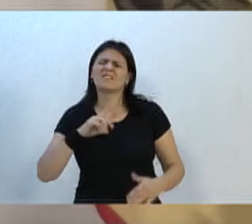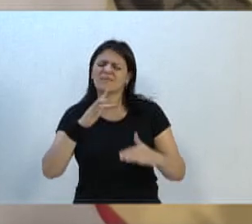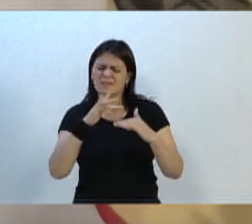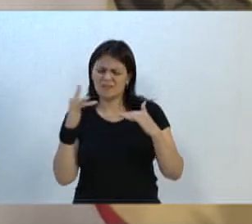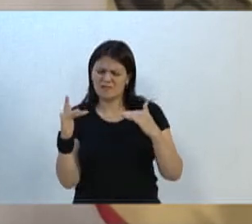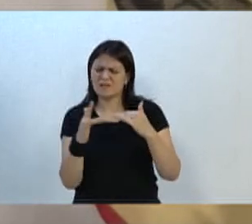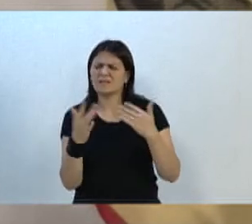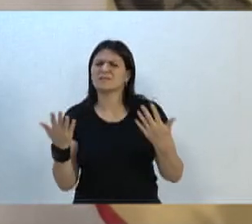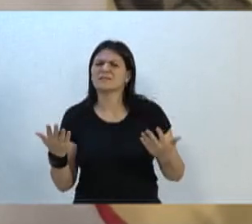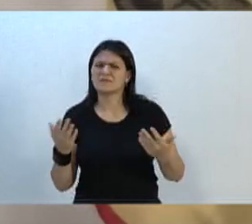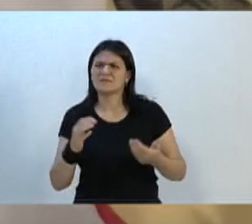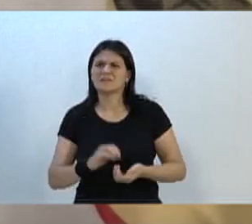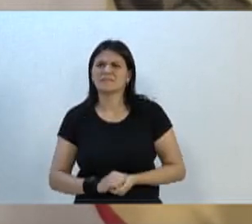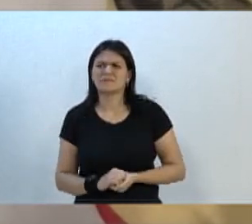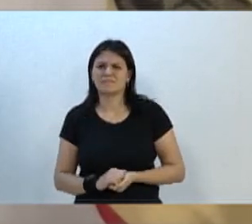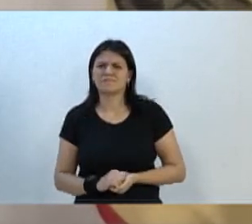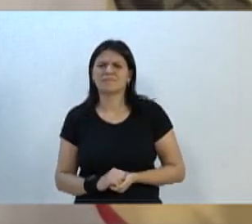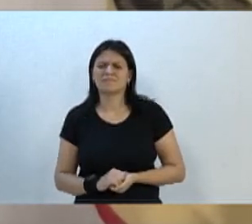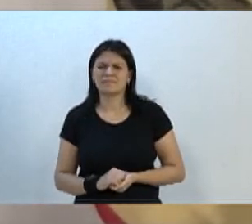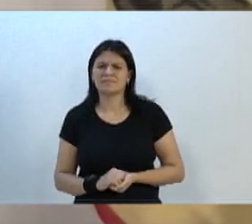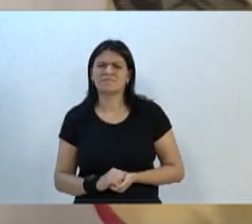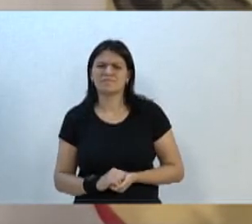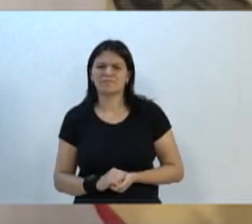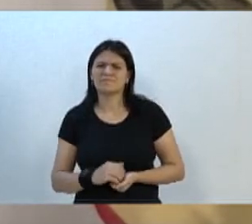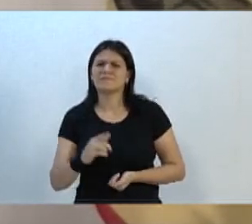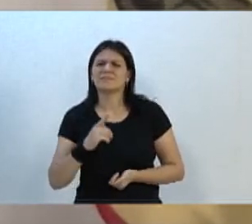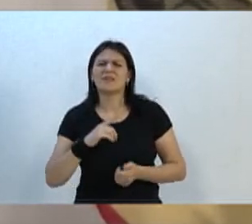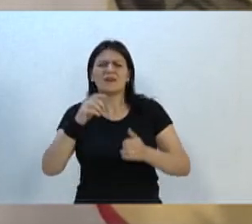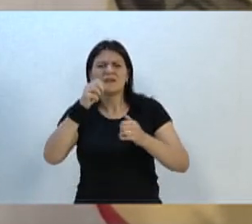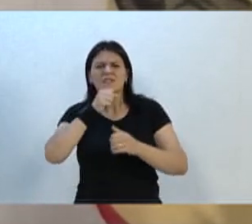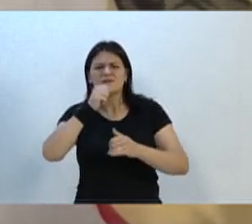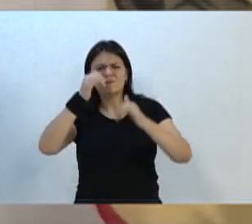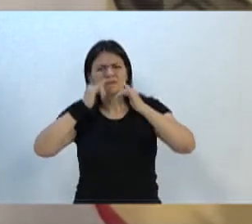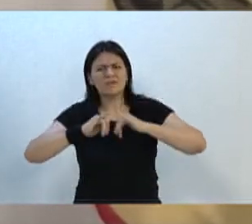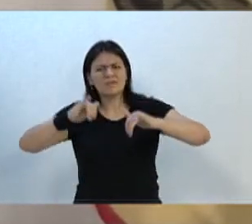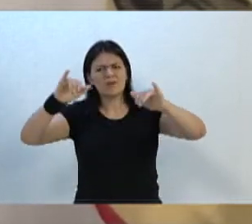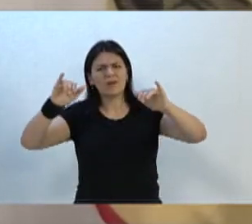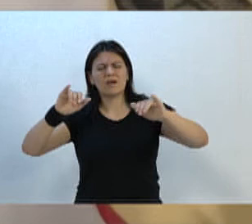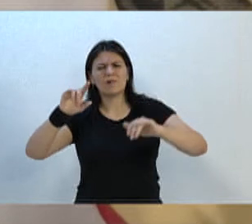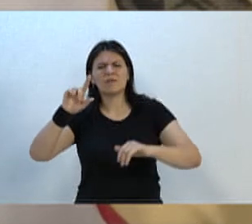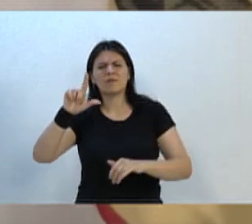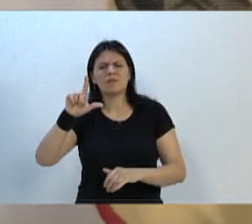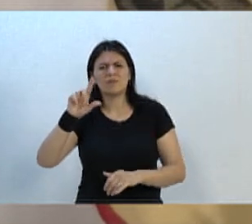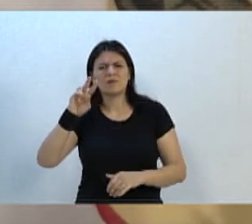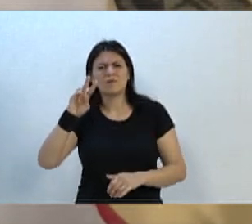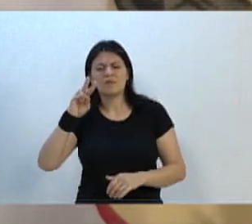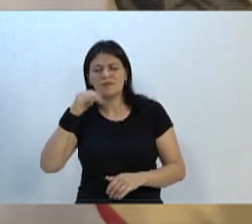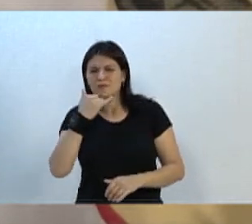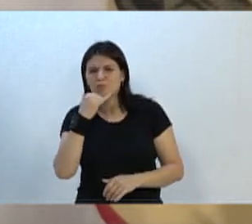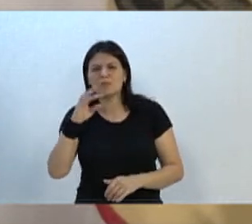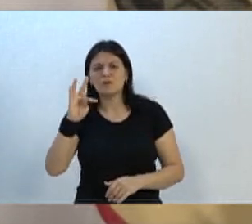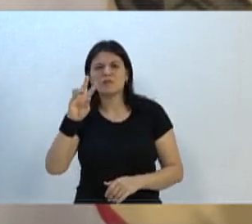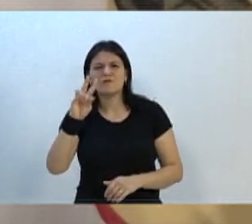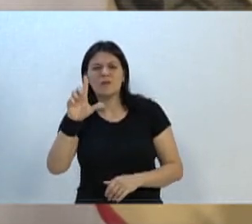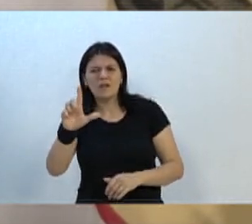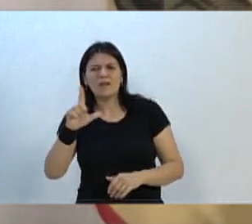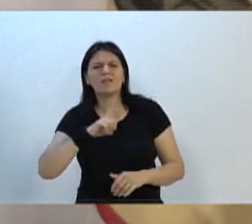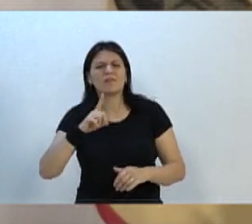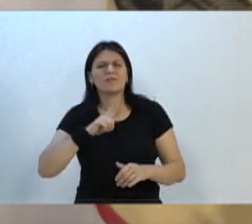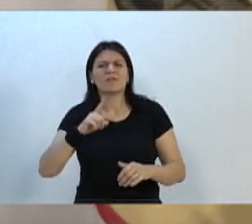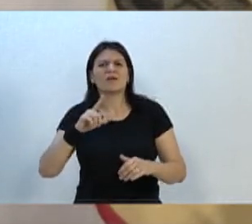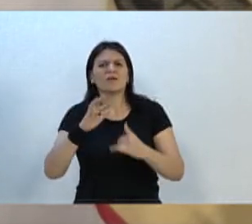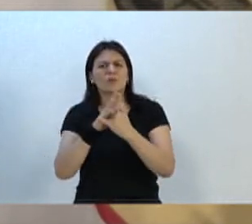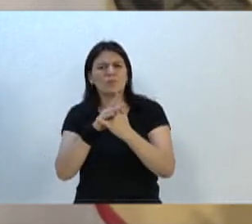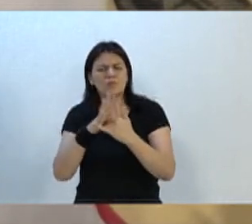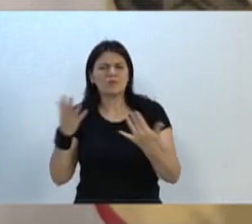sociais tem as redes sociais tem o jornal tem a TV l tem o link tem YouTube é de é impossível você não